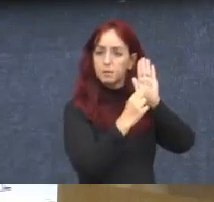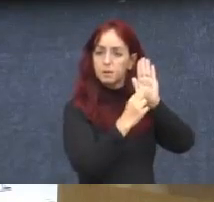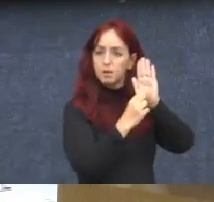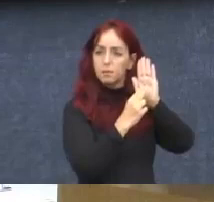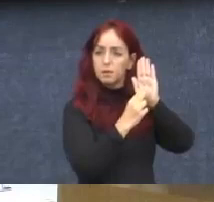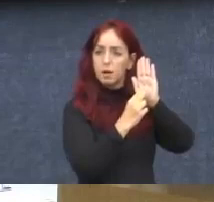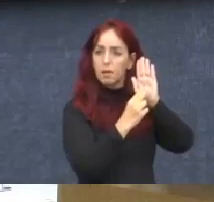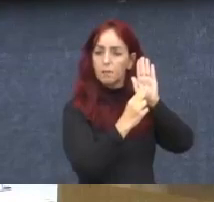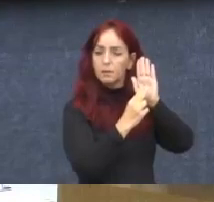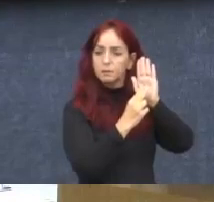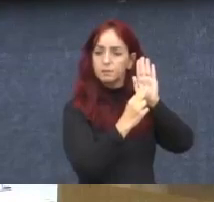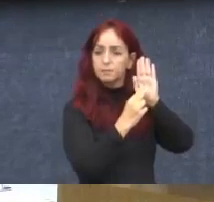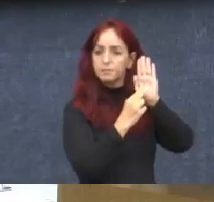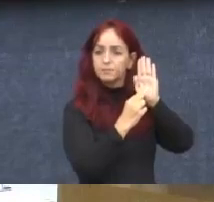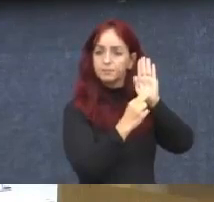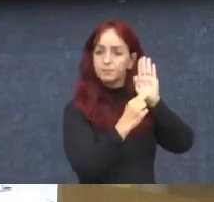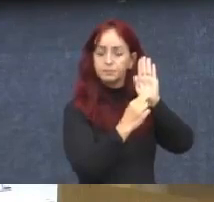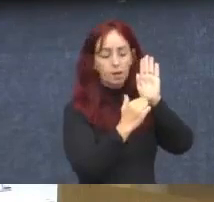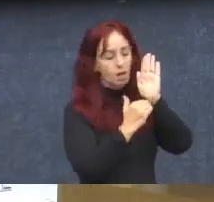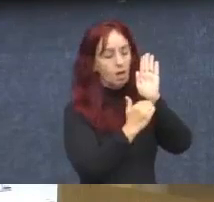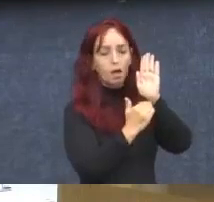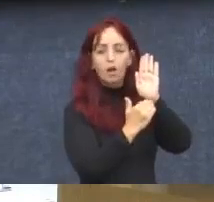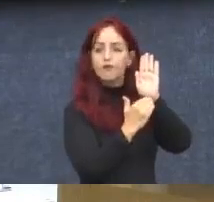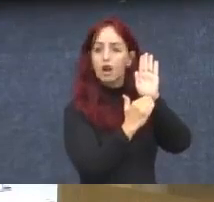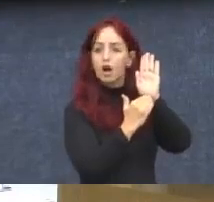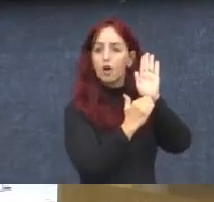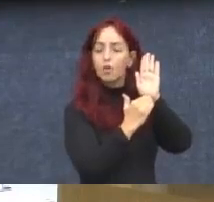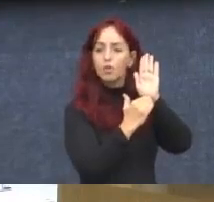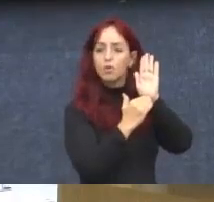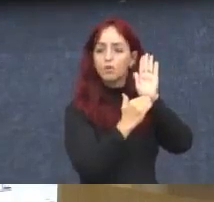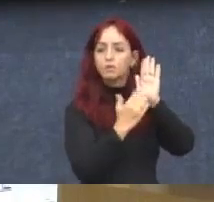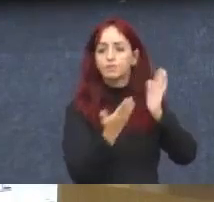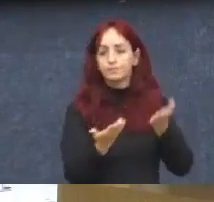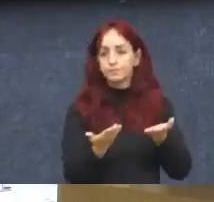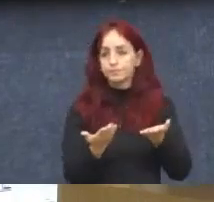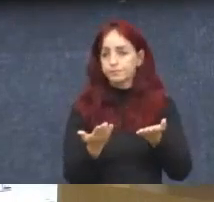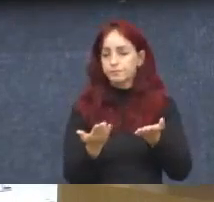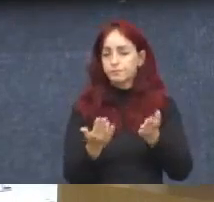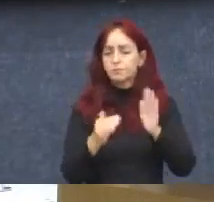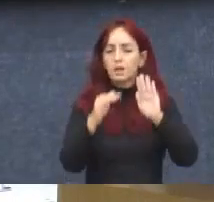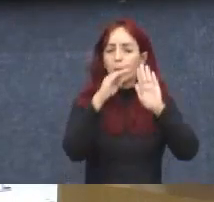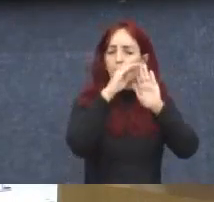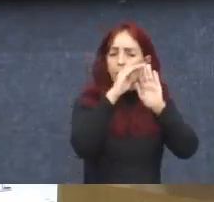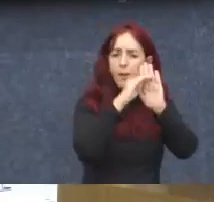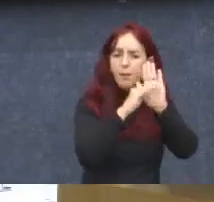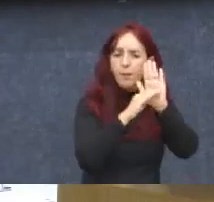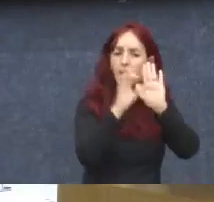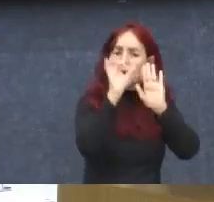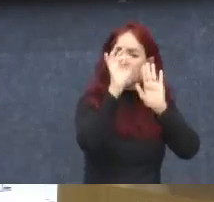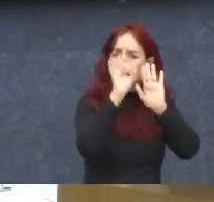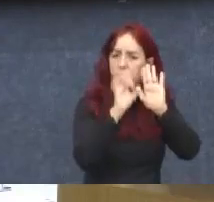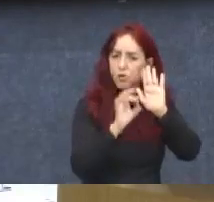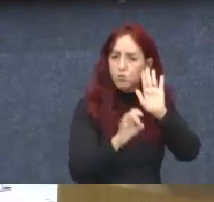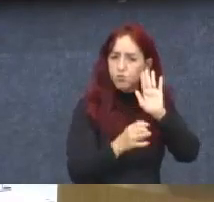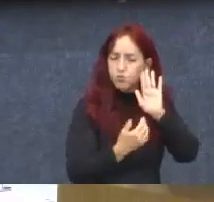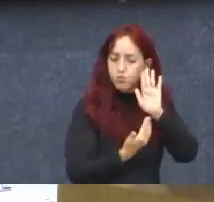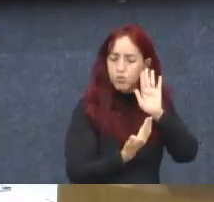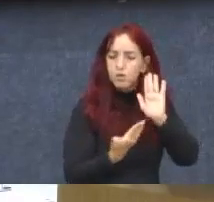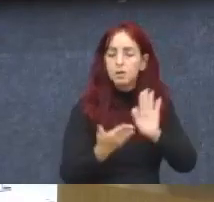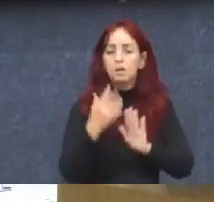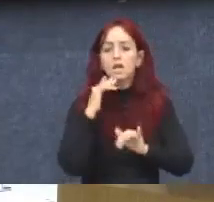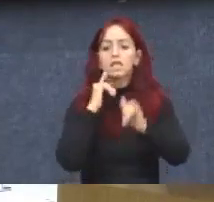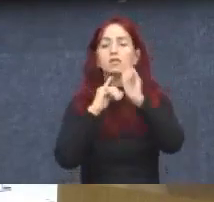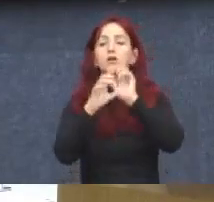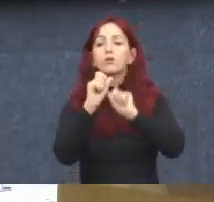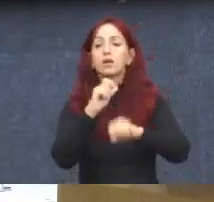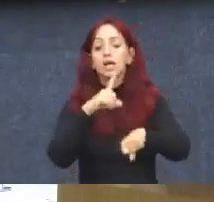Vanderlei Porto, Wesley Moreira, Wilsinho da Tabu. Faço questão de citar cada um e cada uma de vocês e dizer que está na